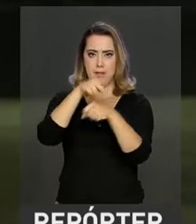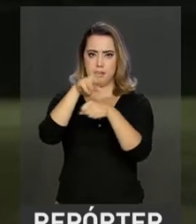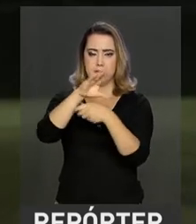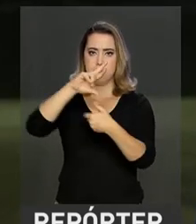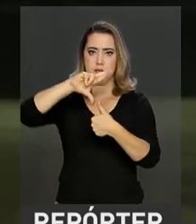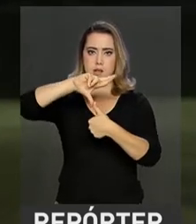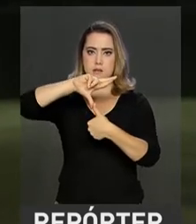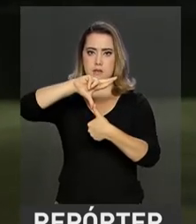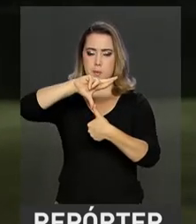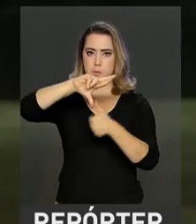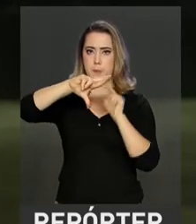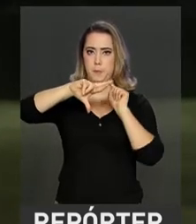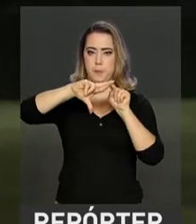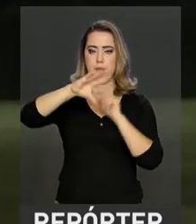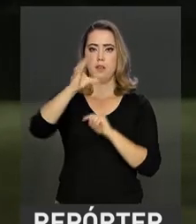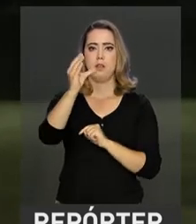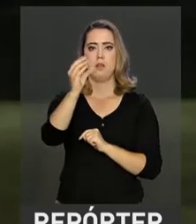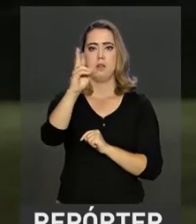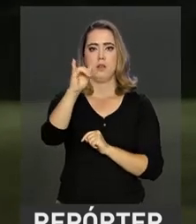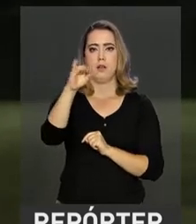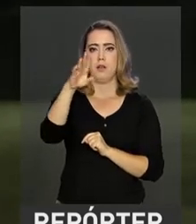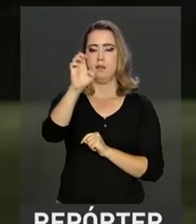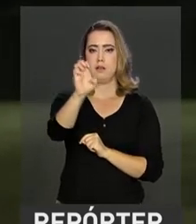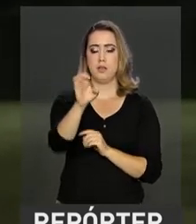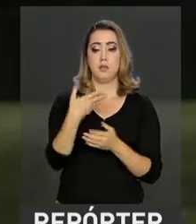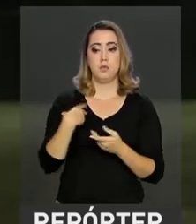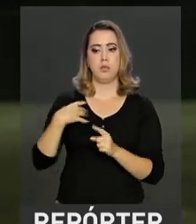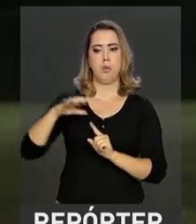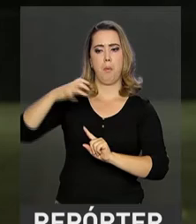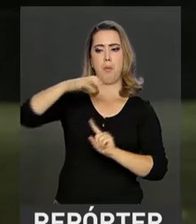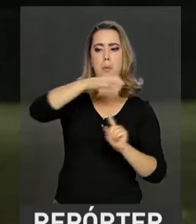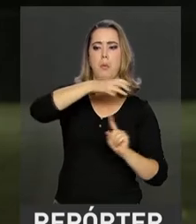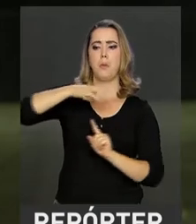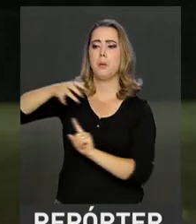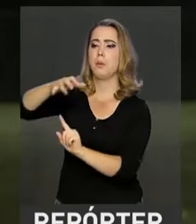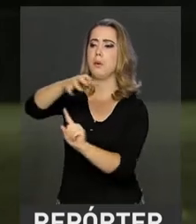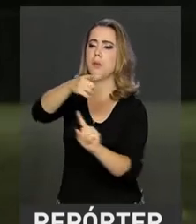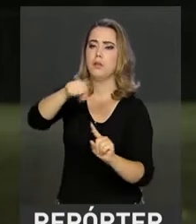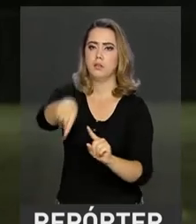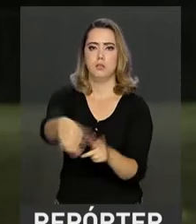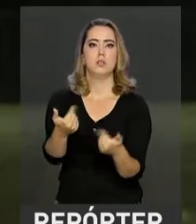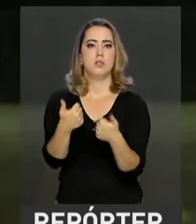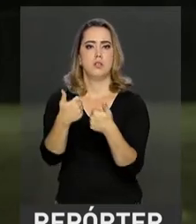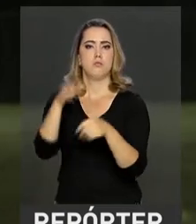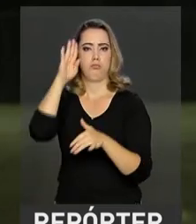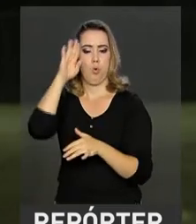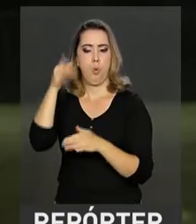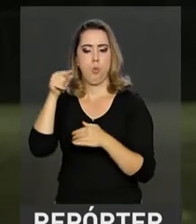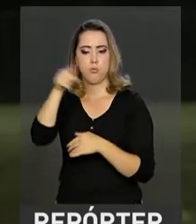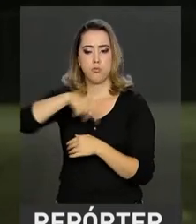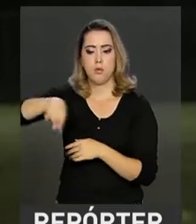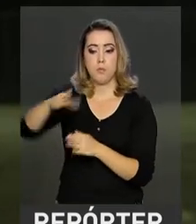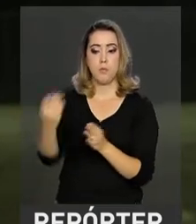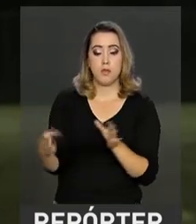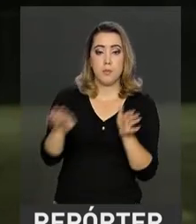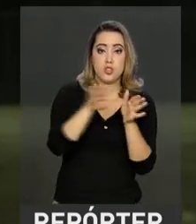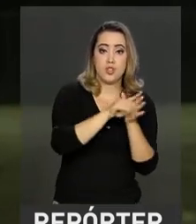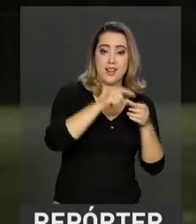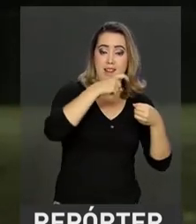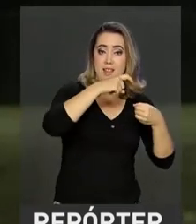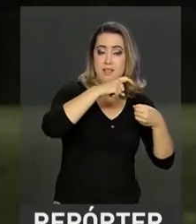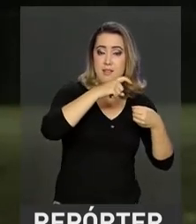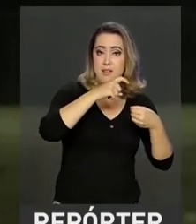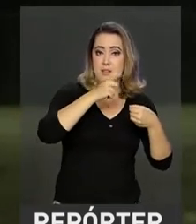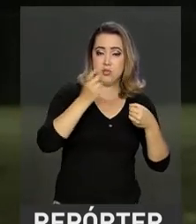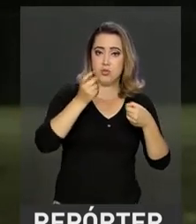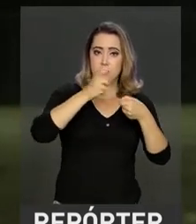do governo venezuelano que disponibilizou helicóptero militar para o traslado desses brasileiros até santa lúcia